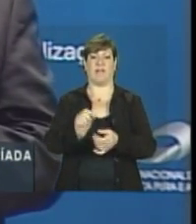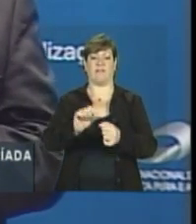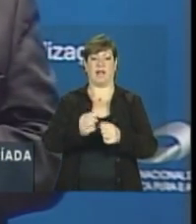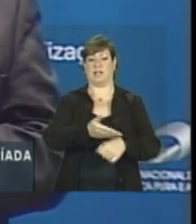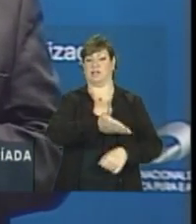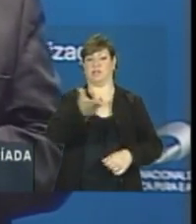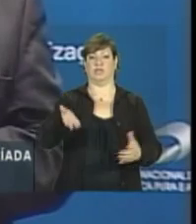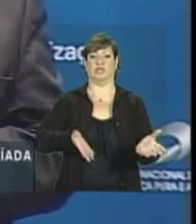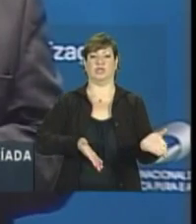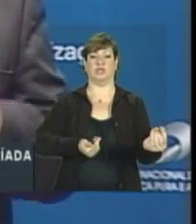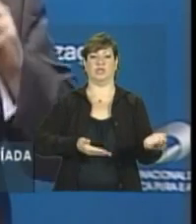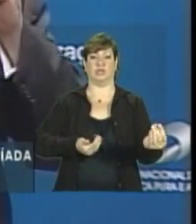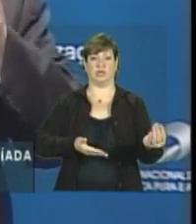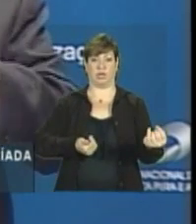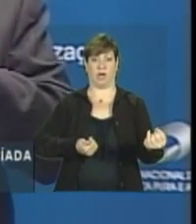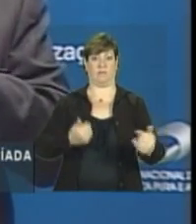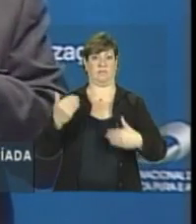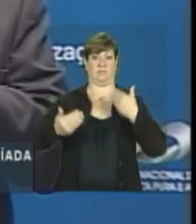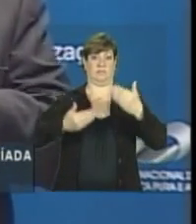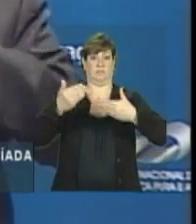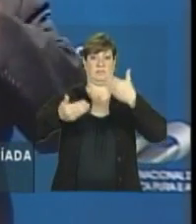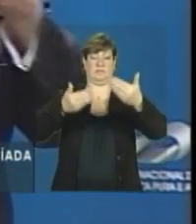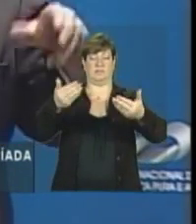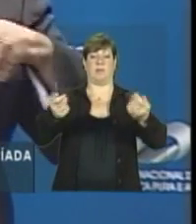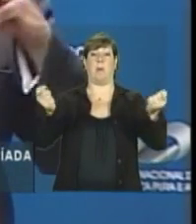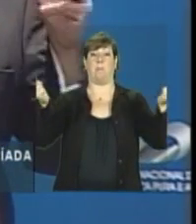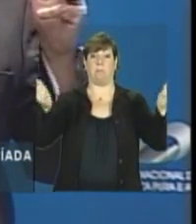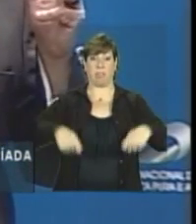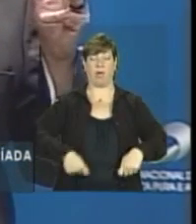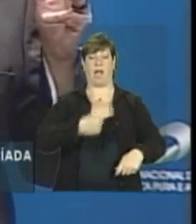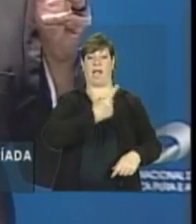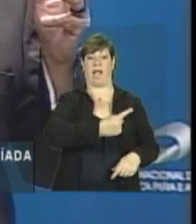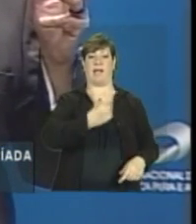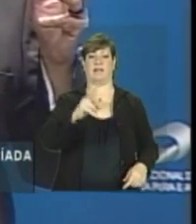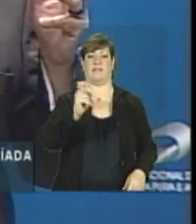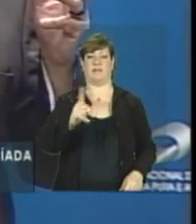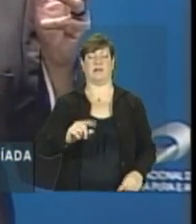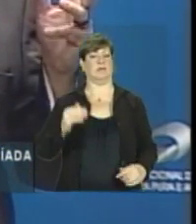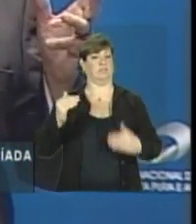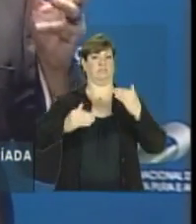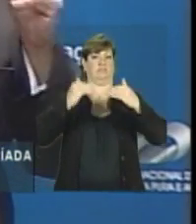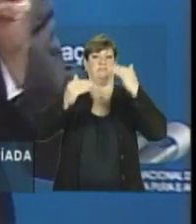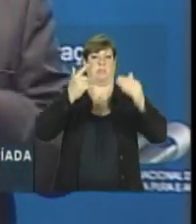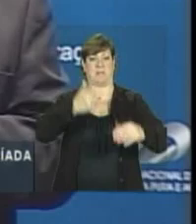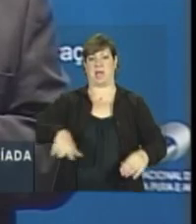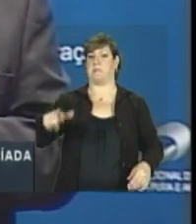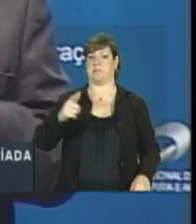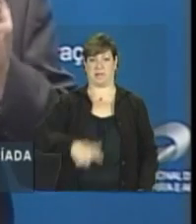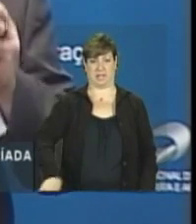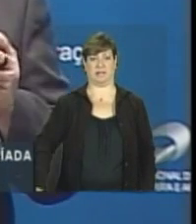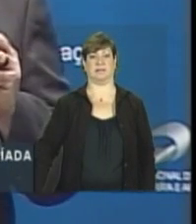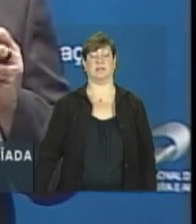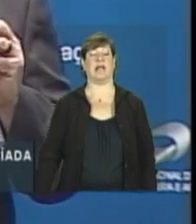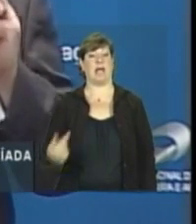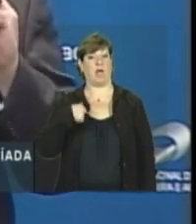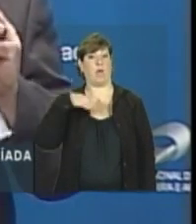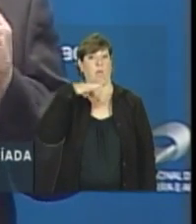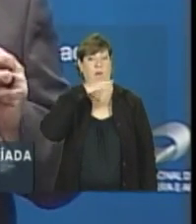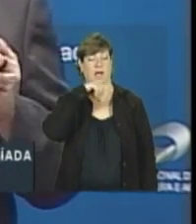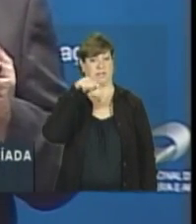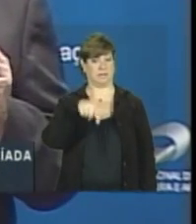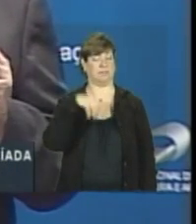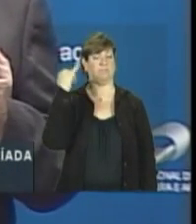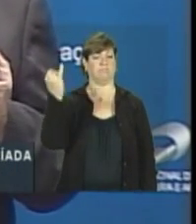jovens talentos avançarem, dando condições para que cada vez se desenvolvam mais. Eu acho que isso